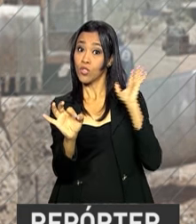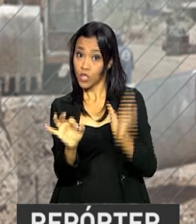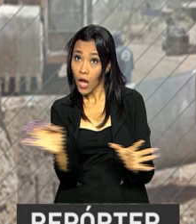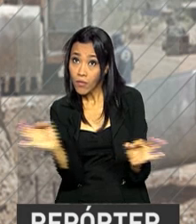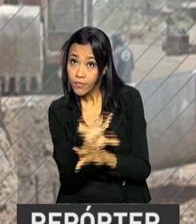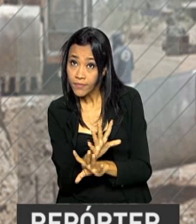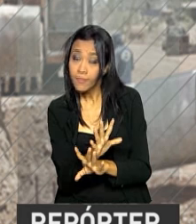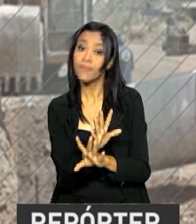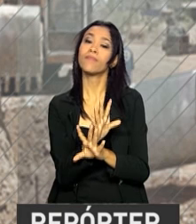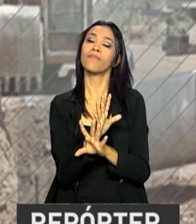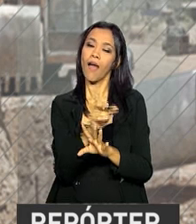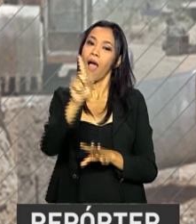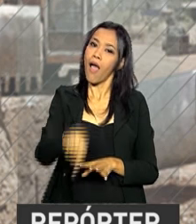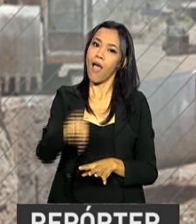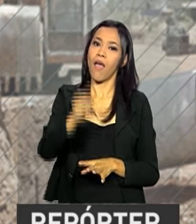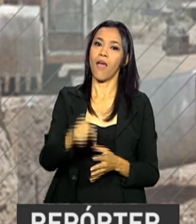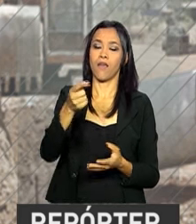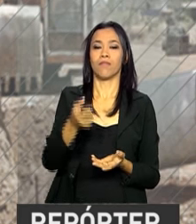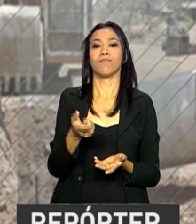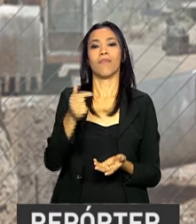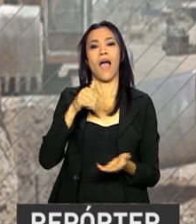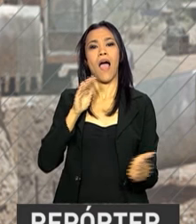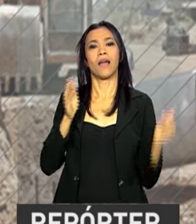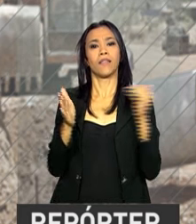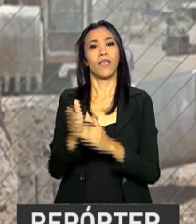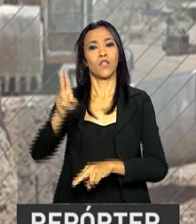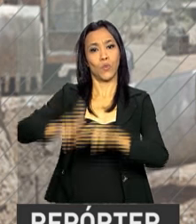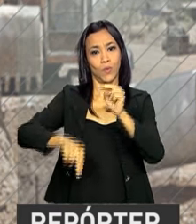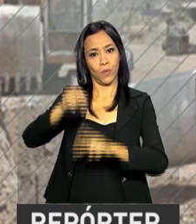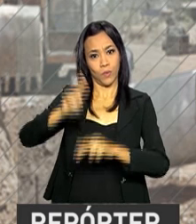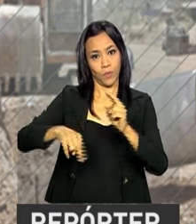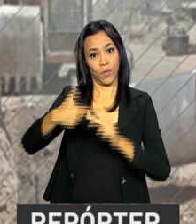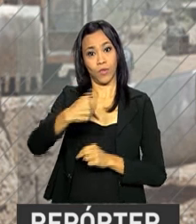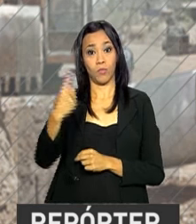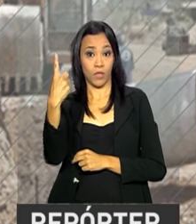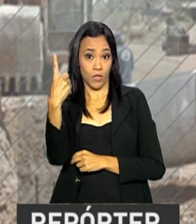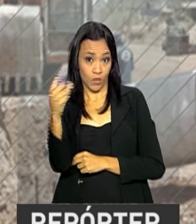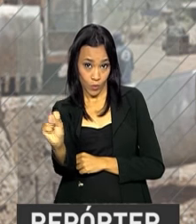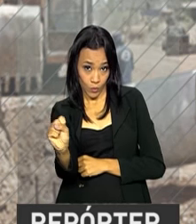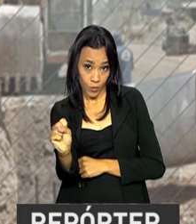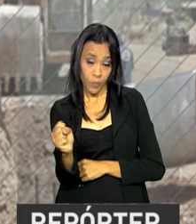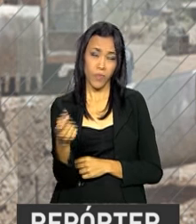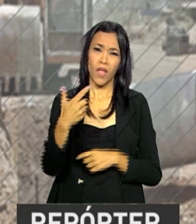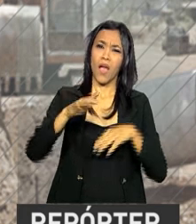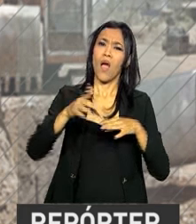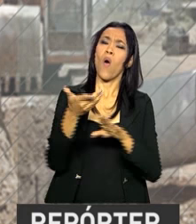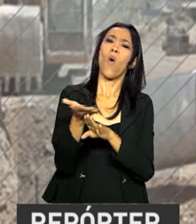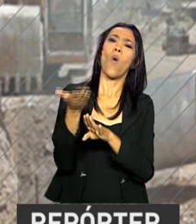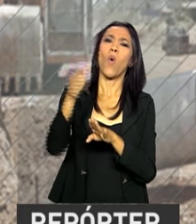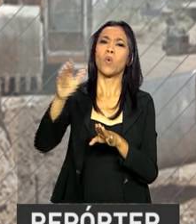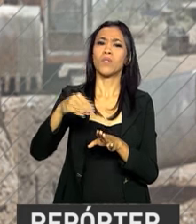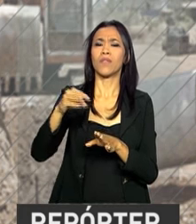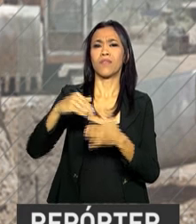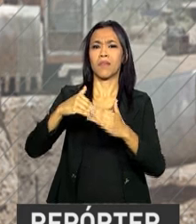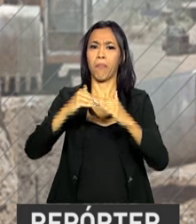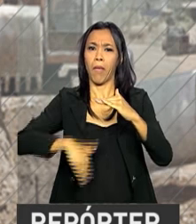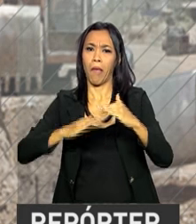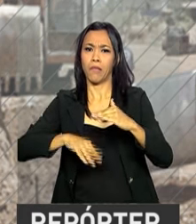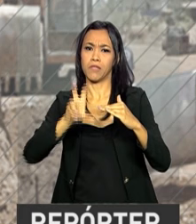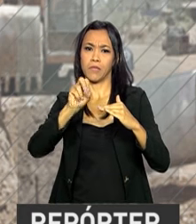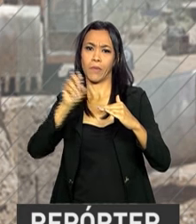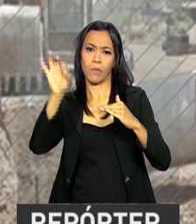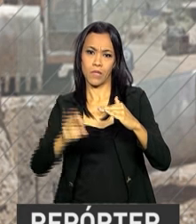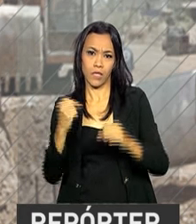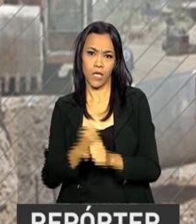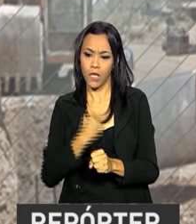esteja concluída devem ser finalizadas até junho de 2018. Aquelas com menos de 50% de conclusão